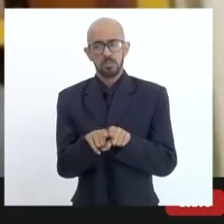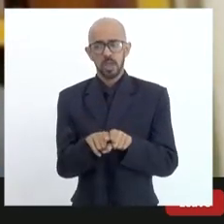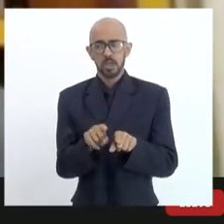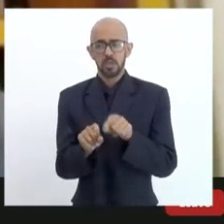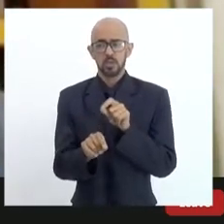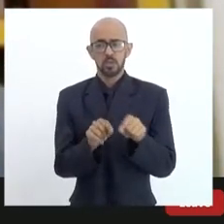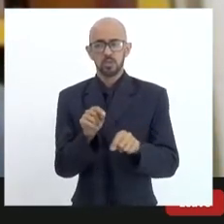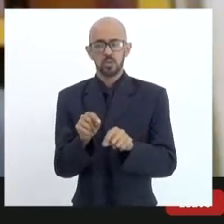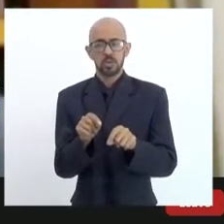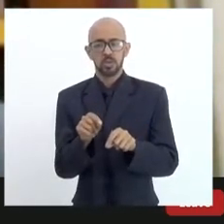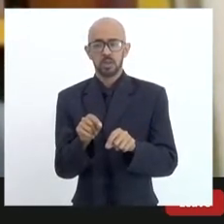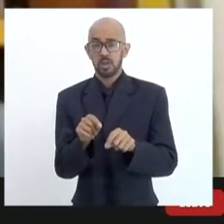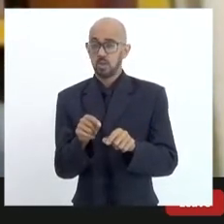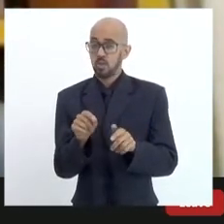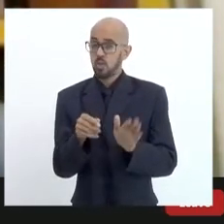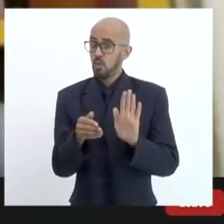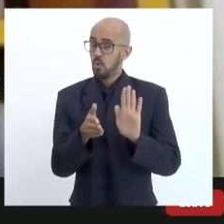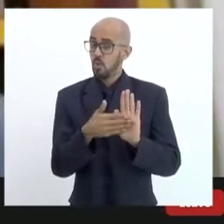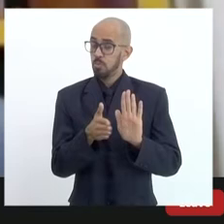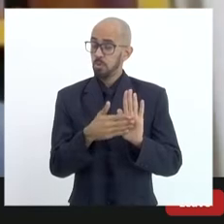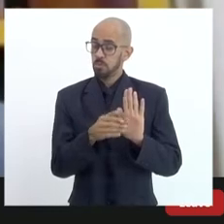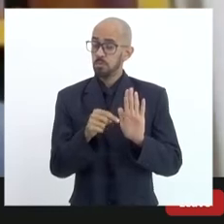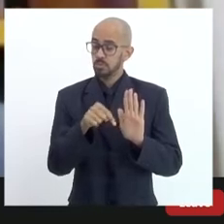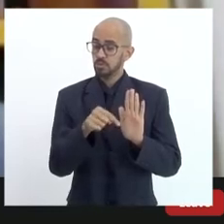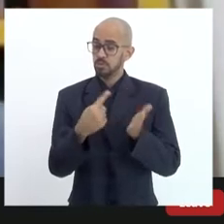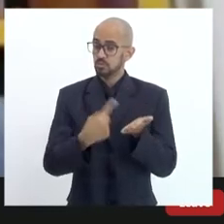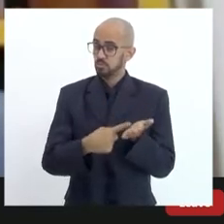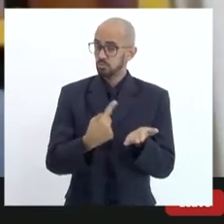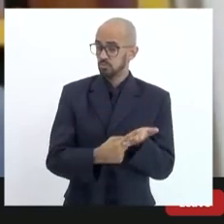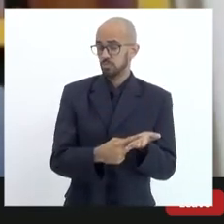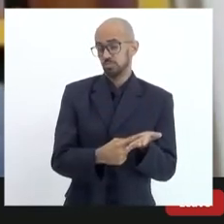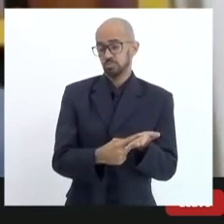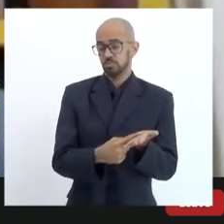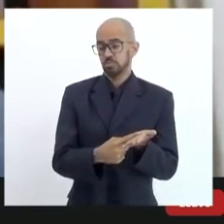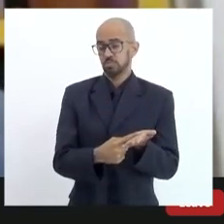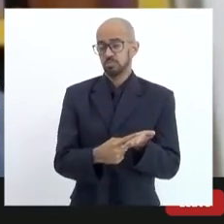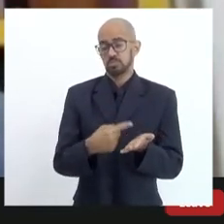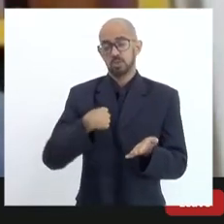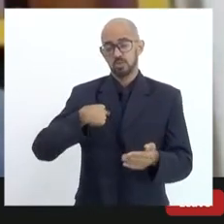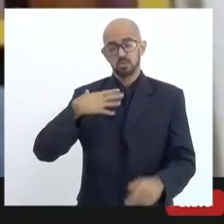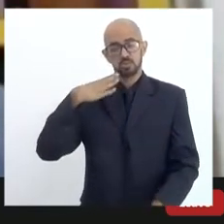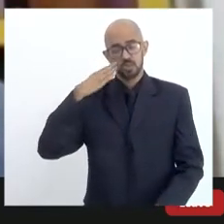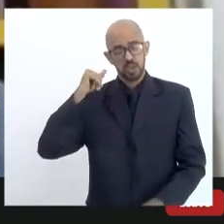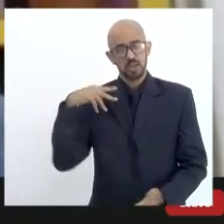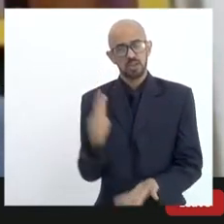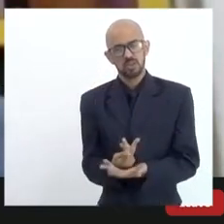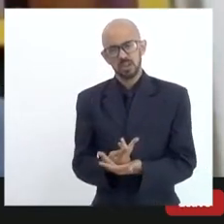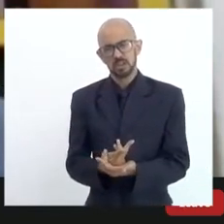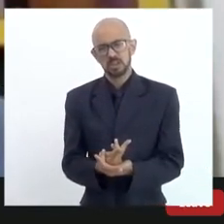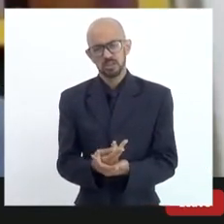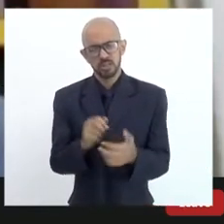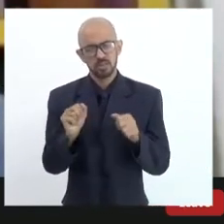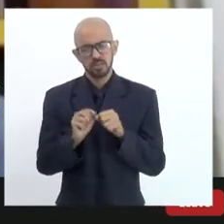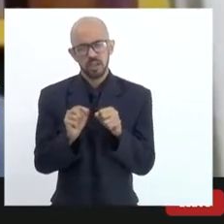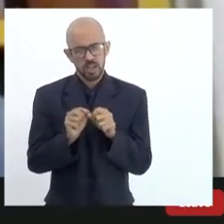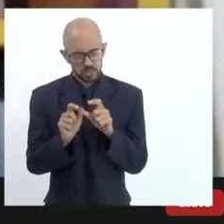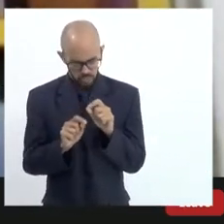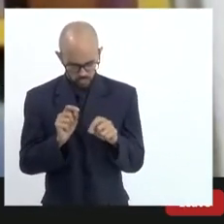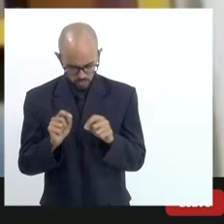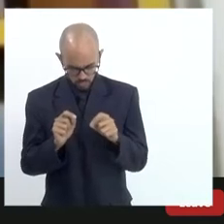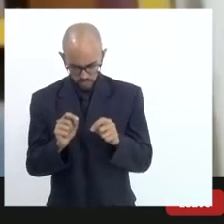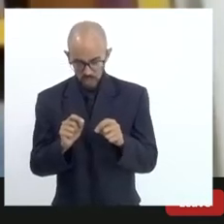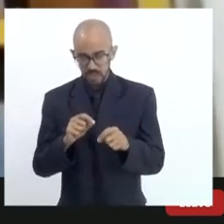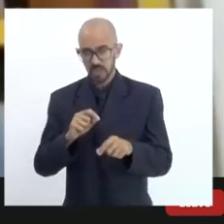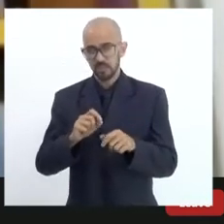um certo comprometimento. Quer dizer, quem está acompanhando o jogo de fora sabe que, na verdade, isso tem acontecido. E que faz com que essas coisas, às vezes, não andem.